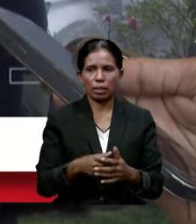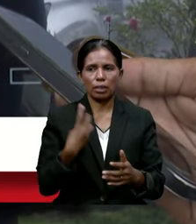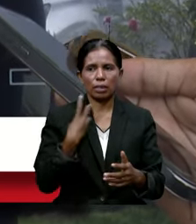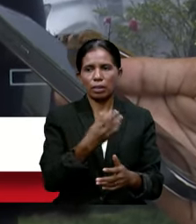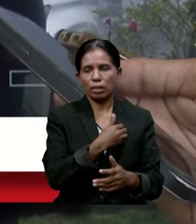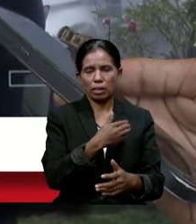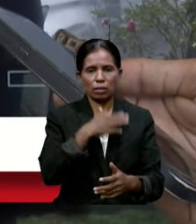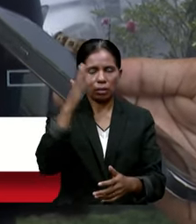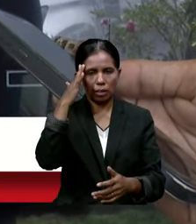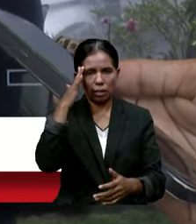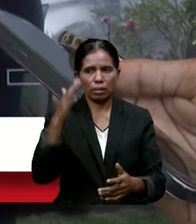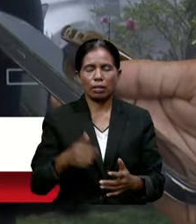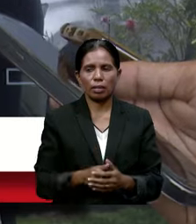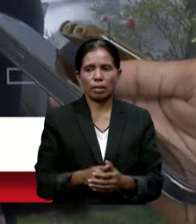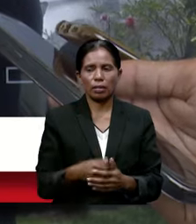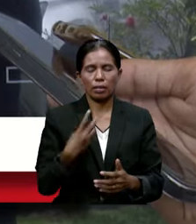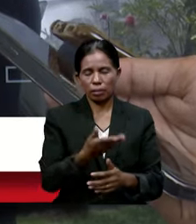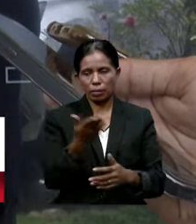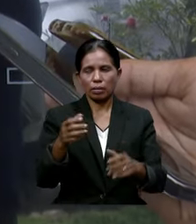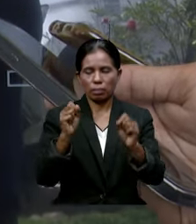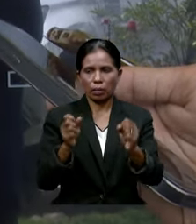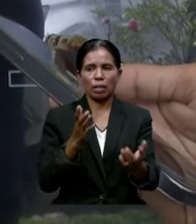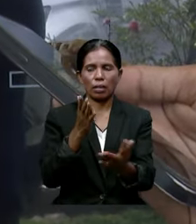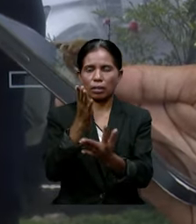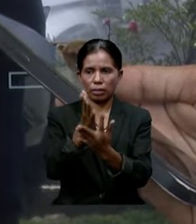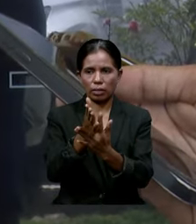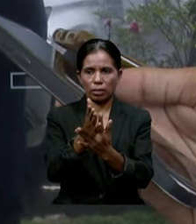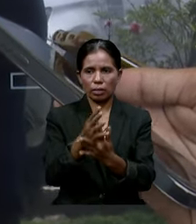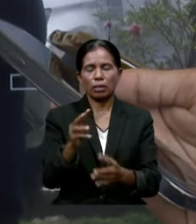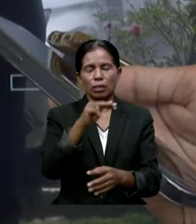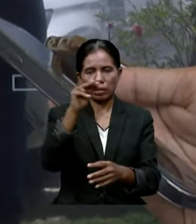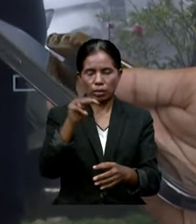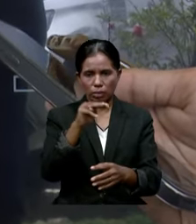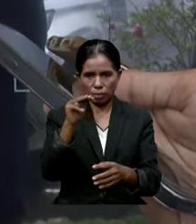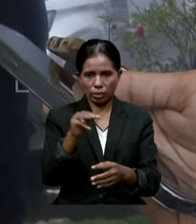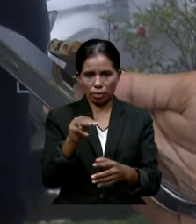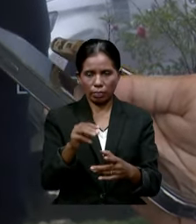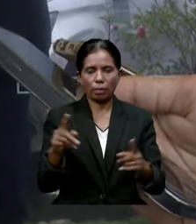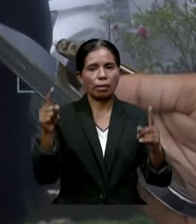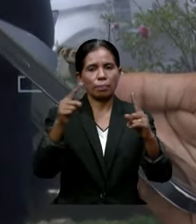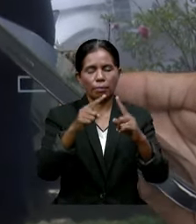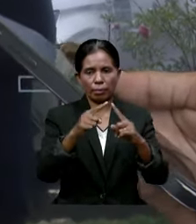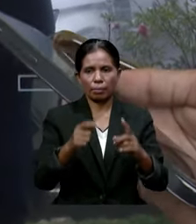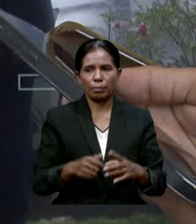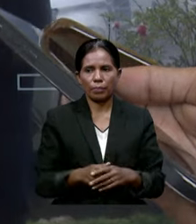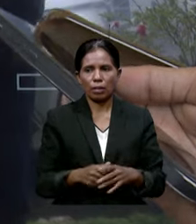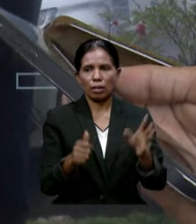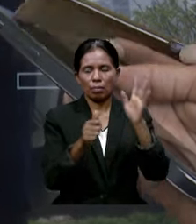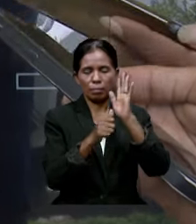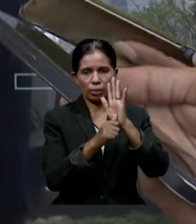sidau katene mai parece ita bo sira bela asesu ia segunda feira ba